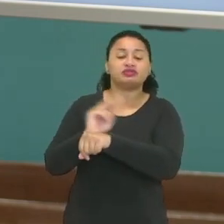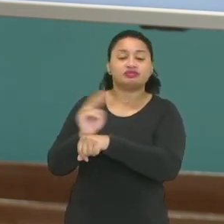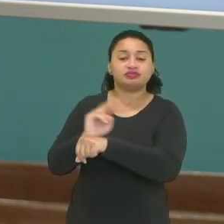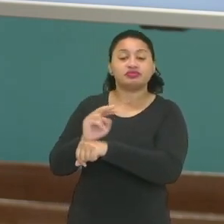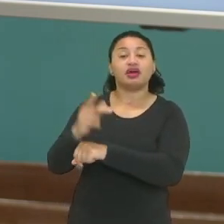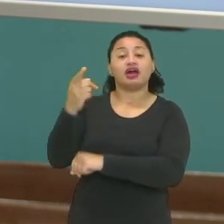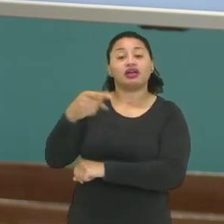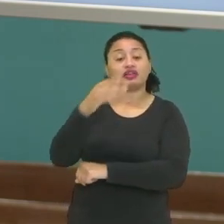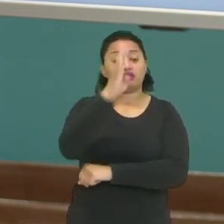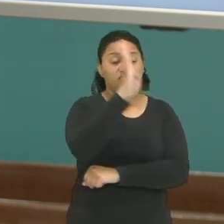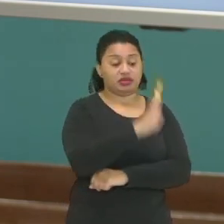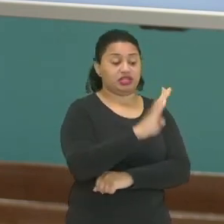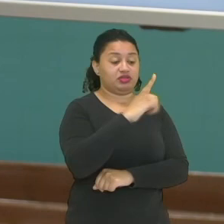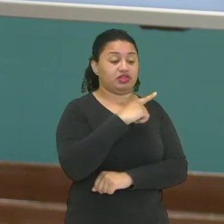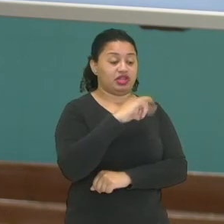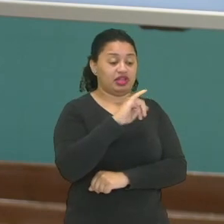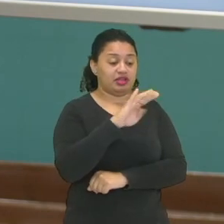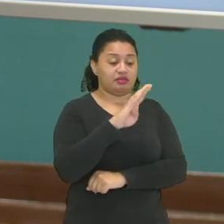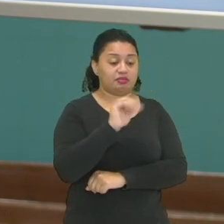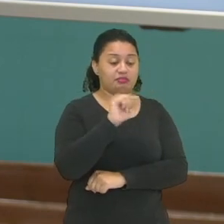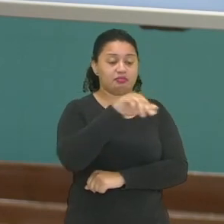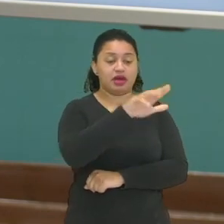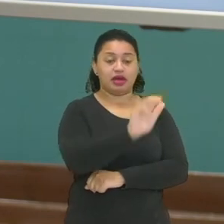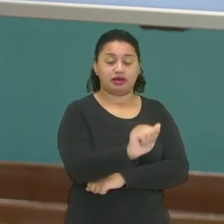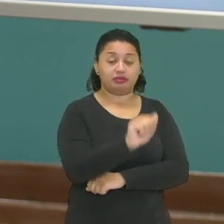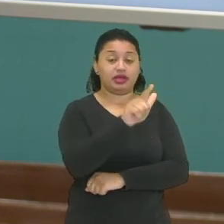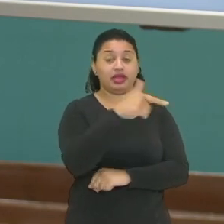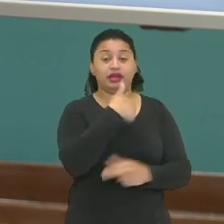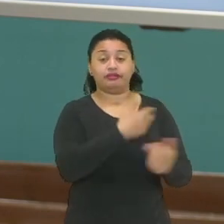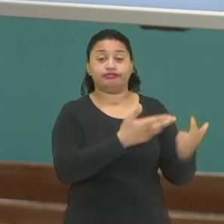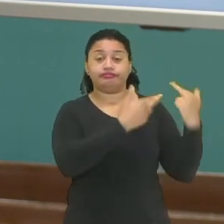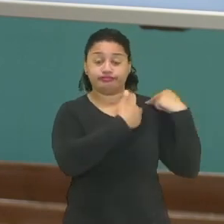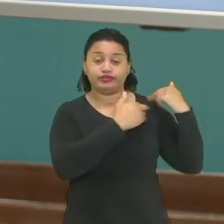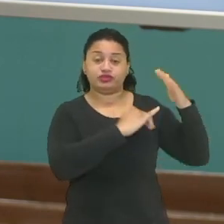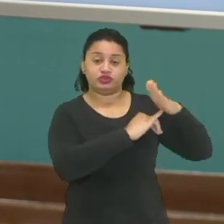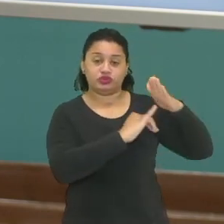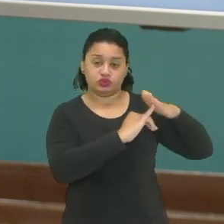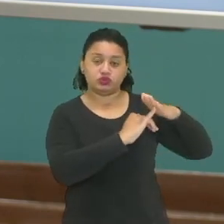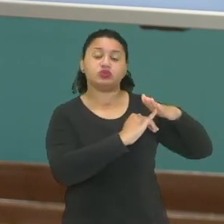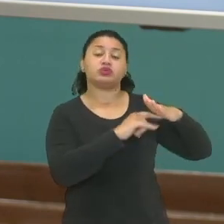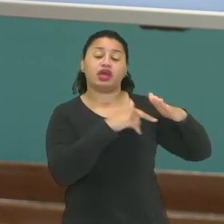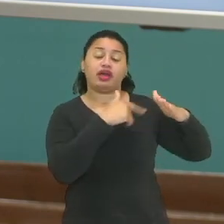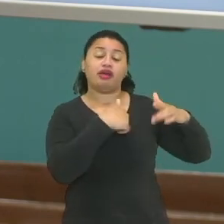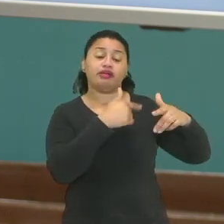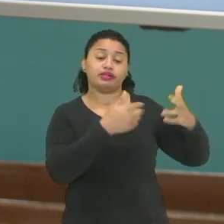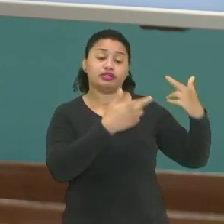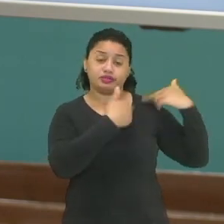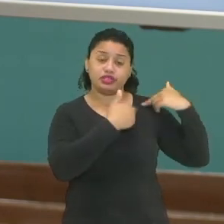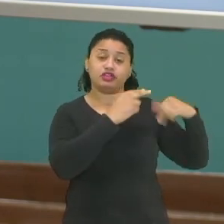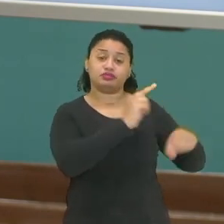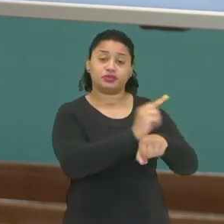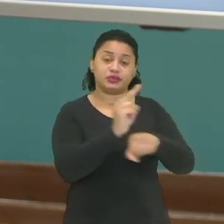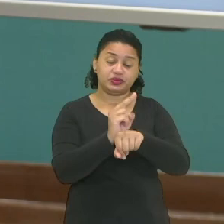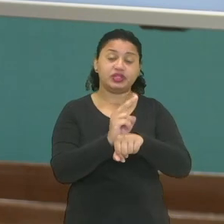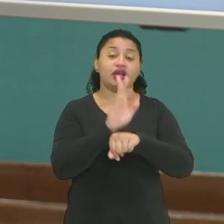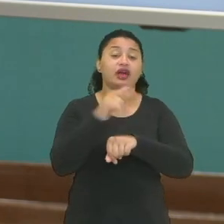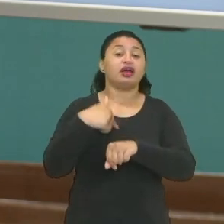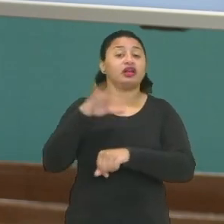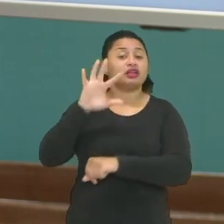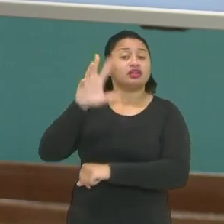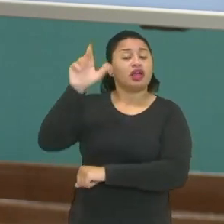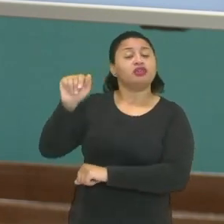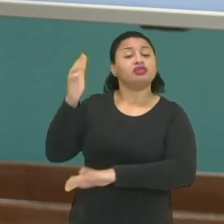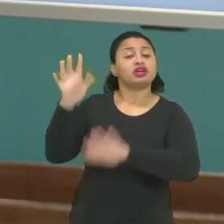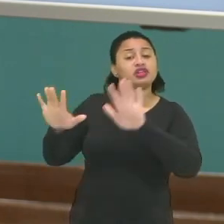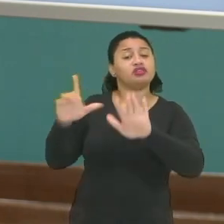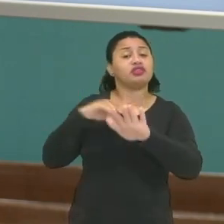né, Instituto Brasileiro do Meio Ambiente, e na África pode ser que existam também entidades parecidas. Então,